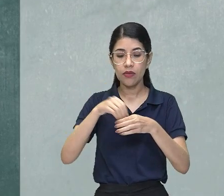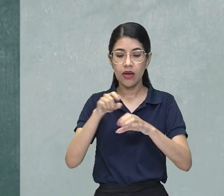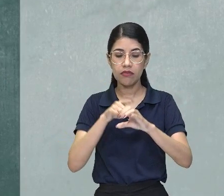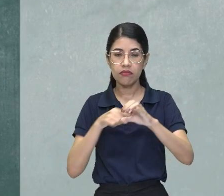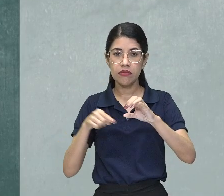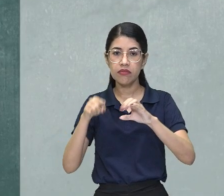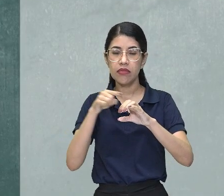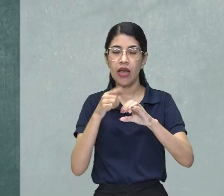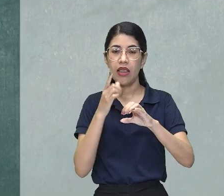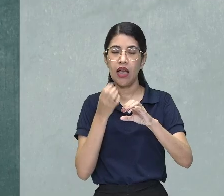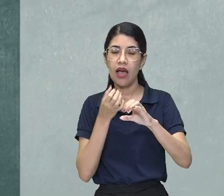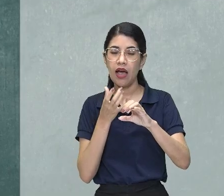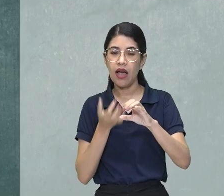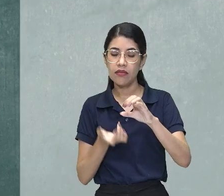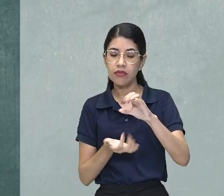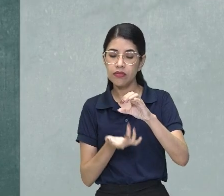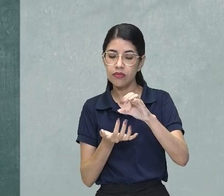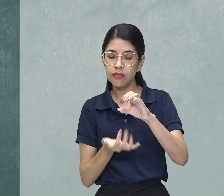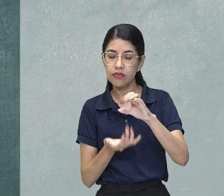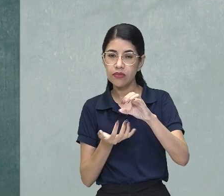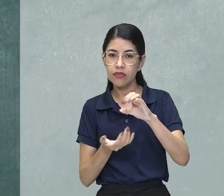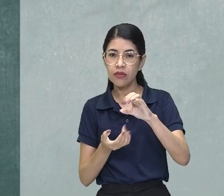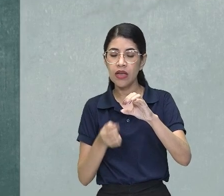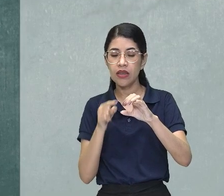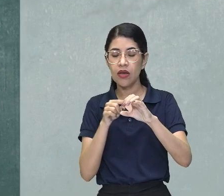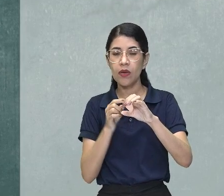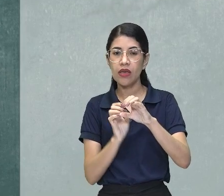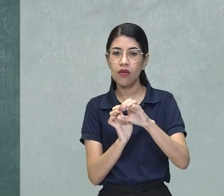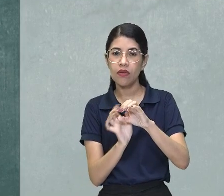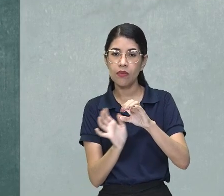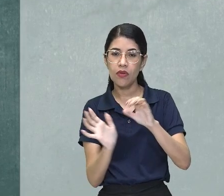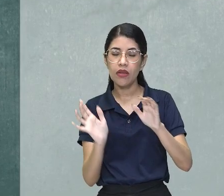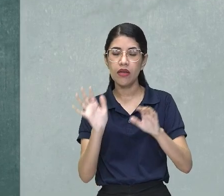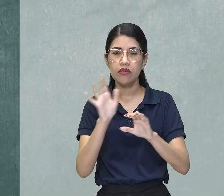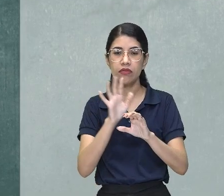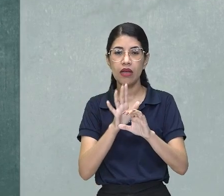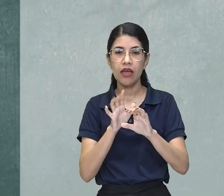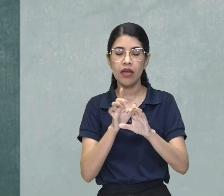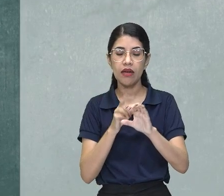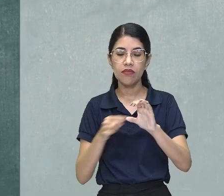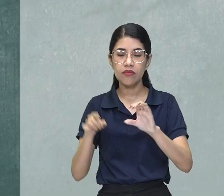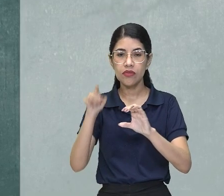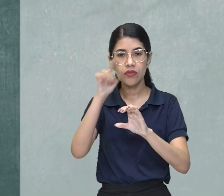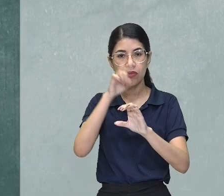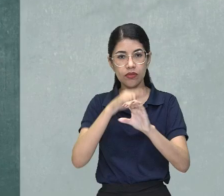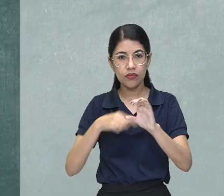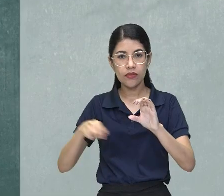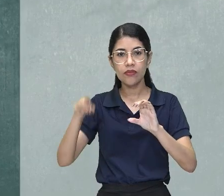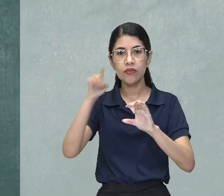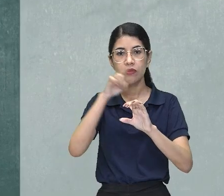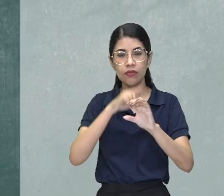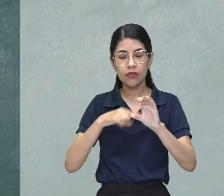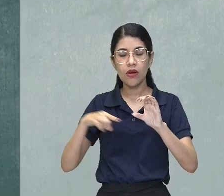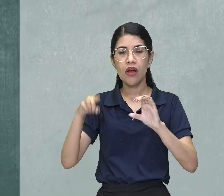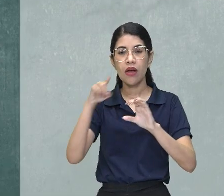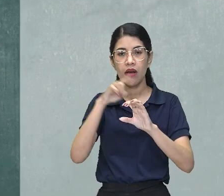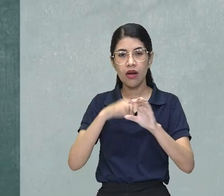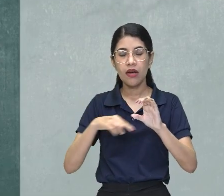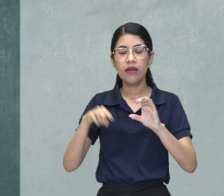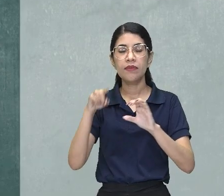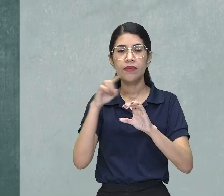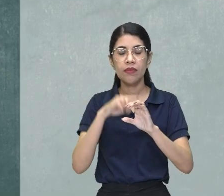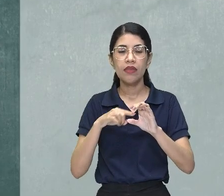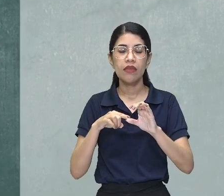era aquecida, o vapor que saía de dentro da esfera fazia com que a esfera girasse, fazia com que